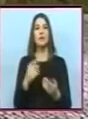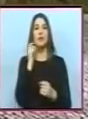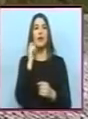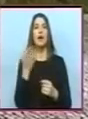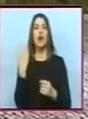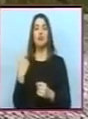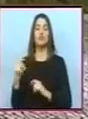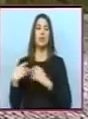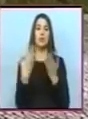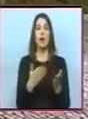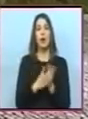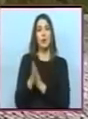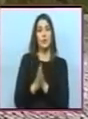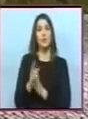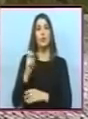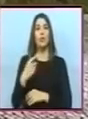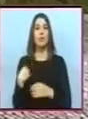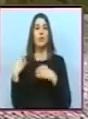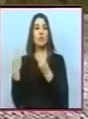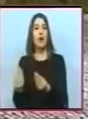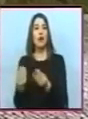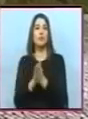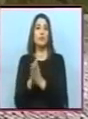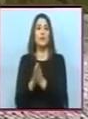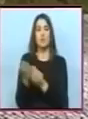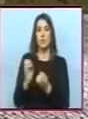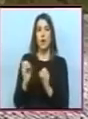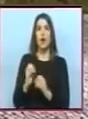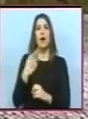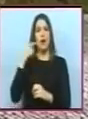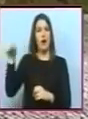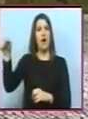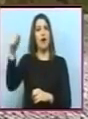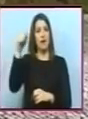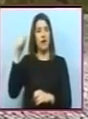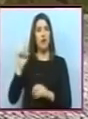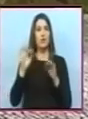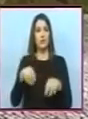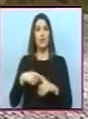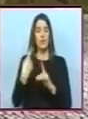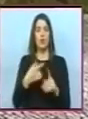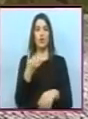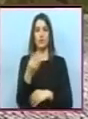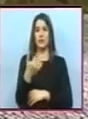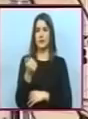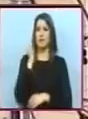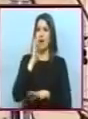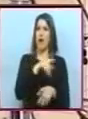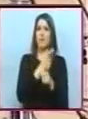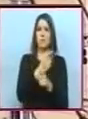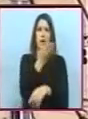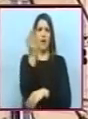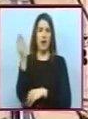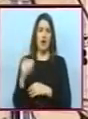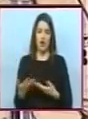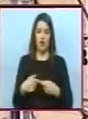a doar, outras mesmo doações sem qualquer usufruto. Assisti a muitos casos destes ainda no final de 2015 e ainda assisto, aliás, agora no início de